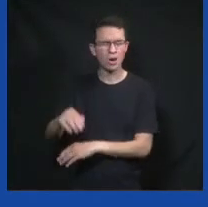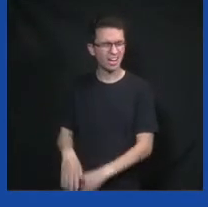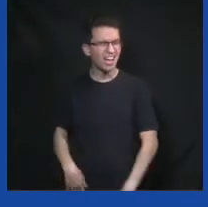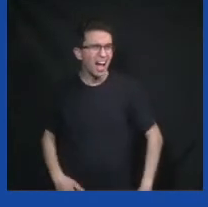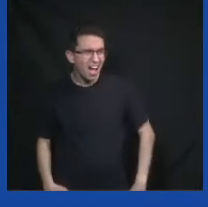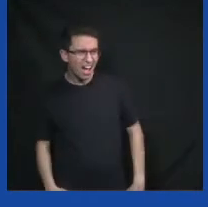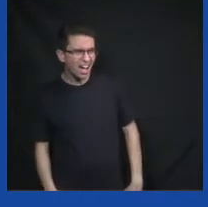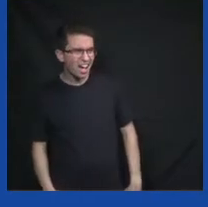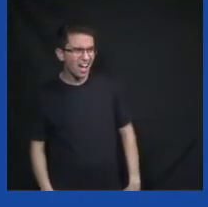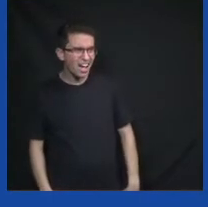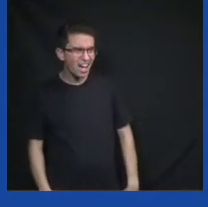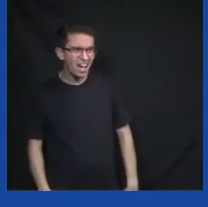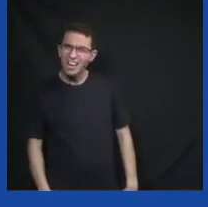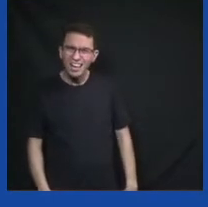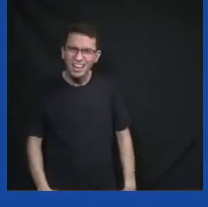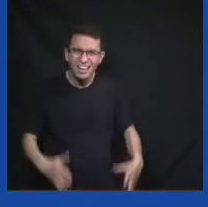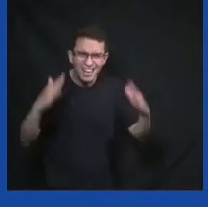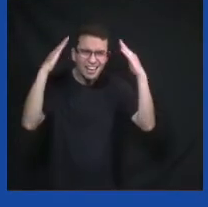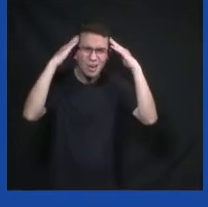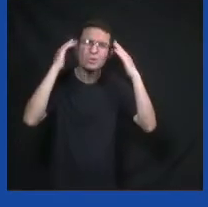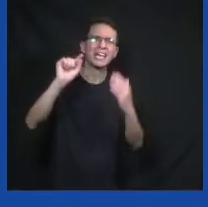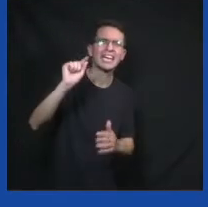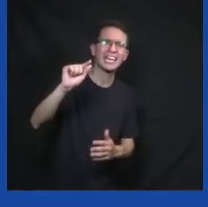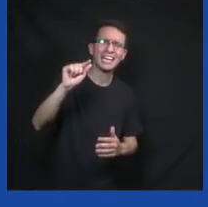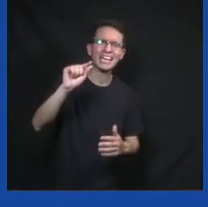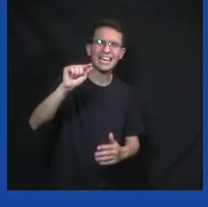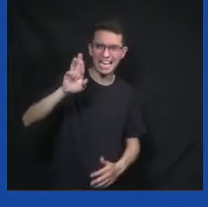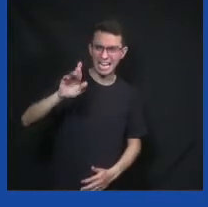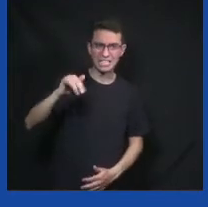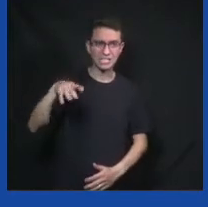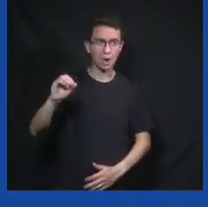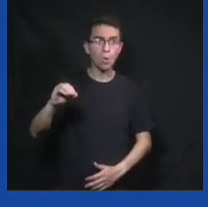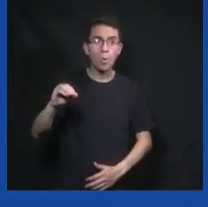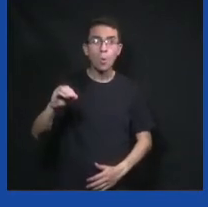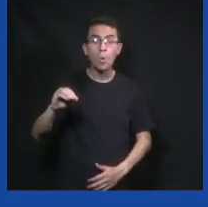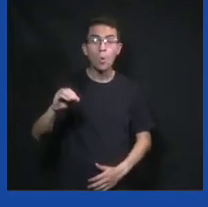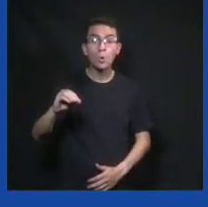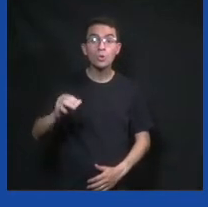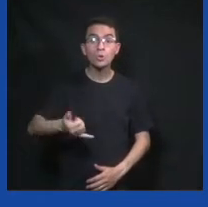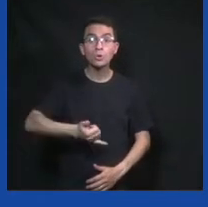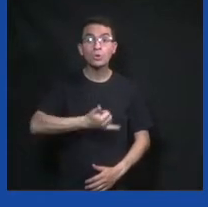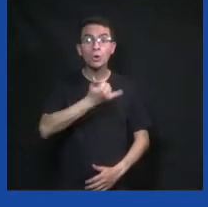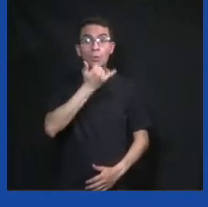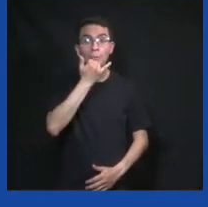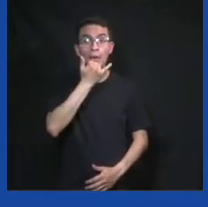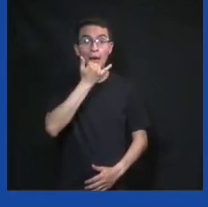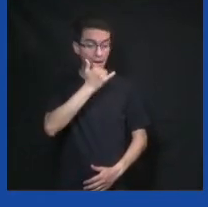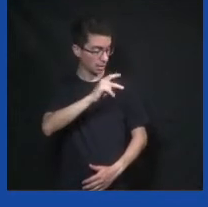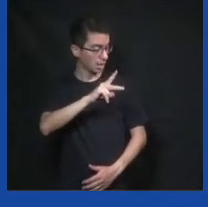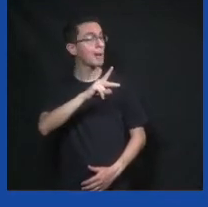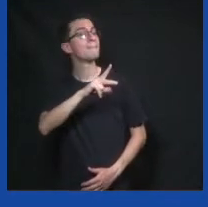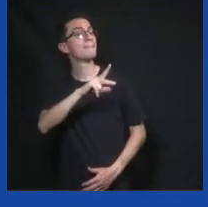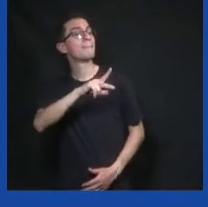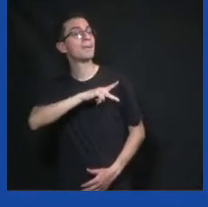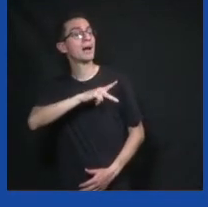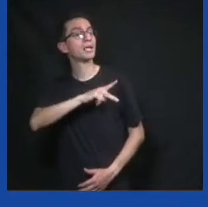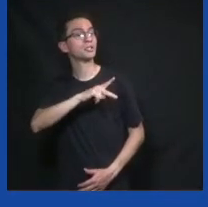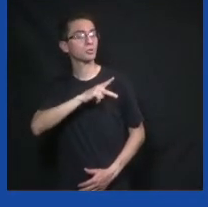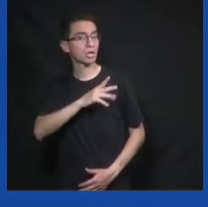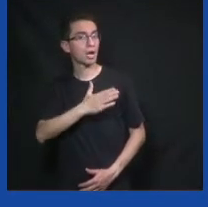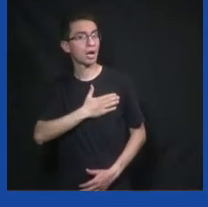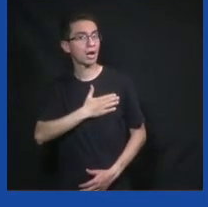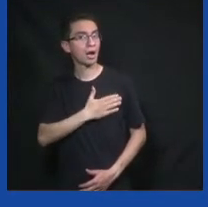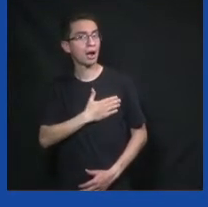Oh, onde a gente está? Pessoal, a religião está aqui, ó. É íntima. É do meu coração, é do